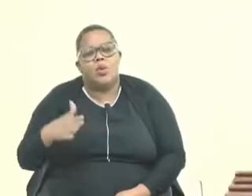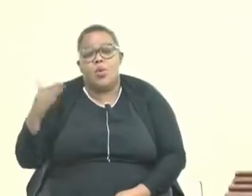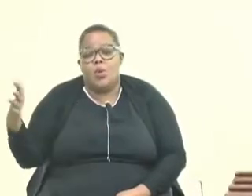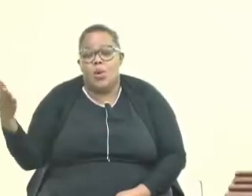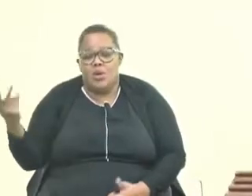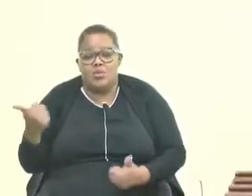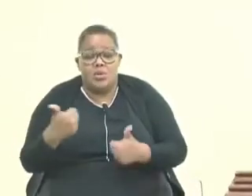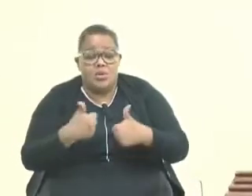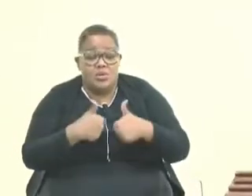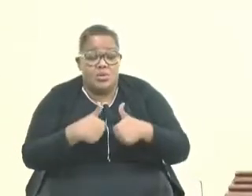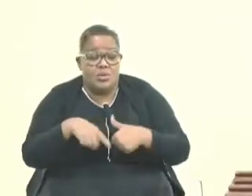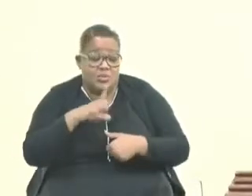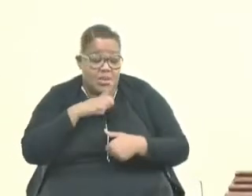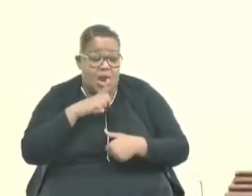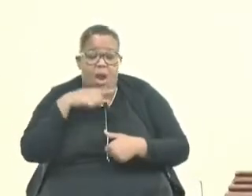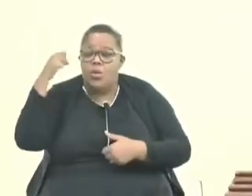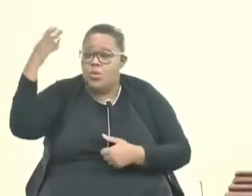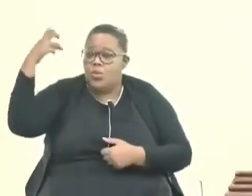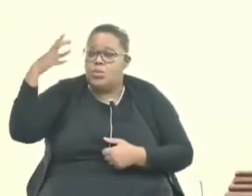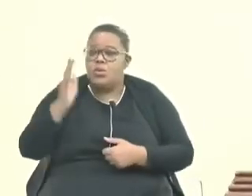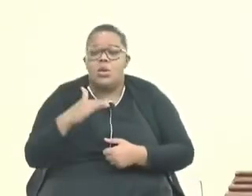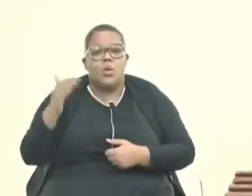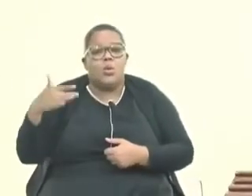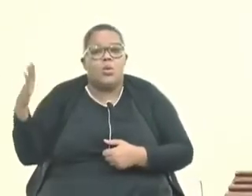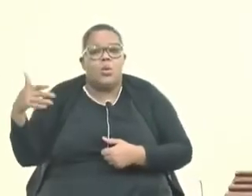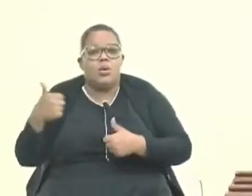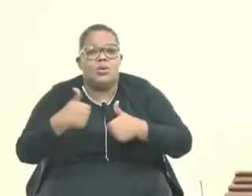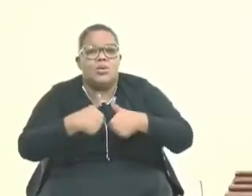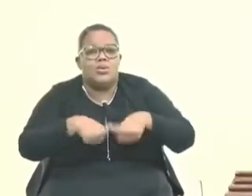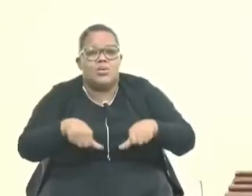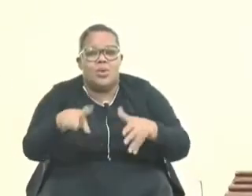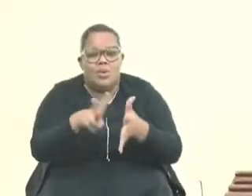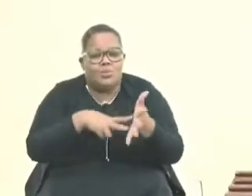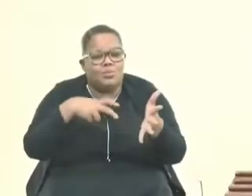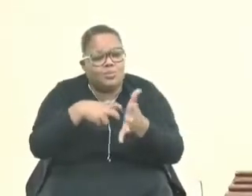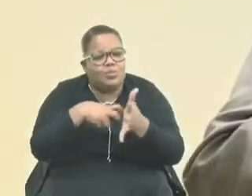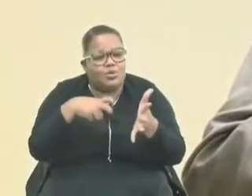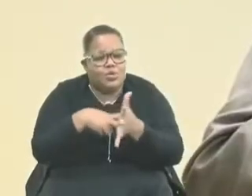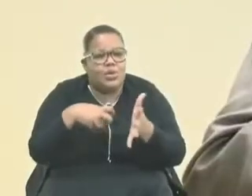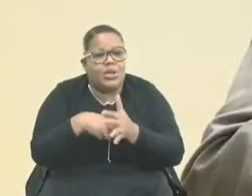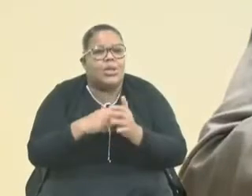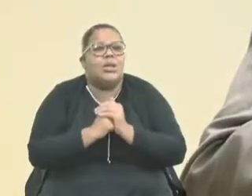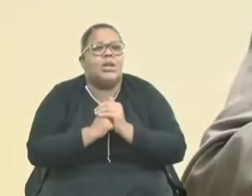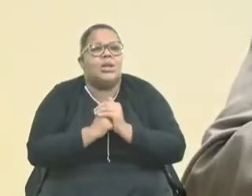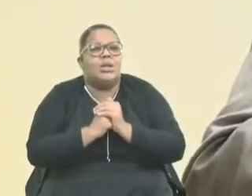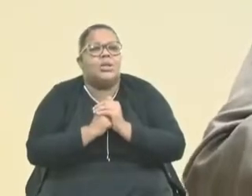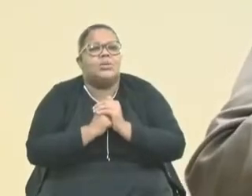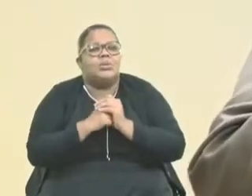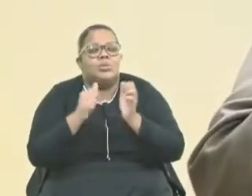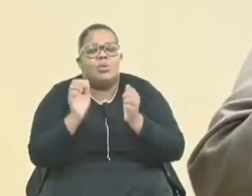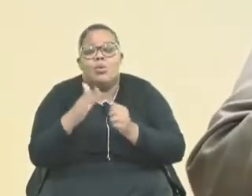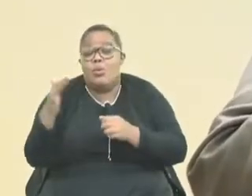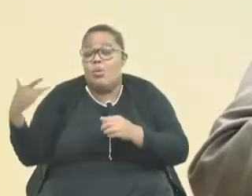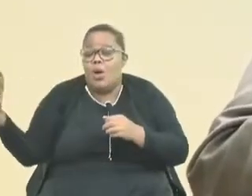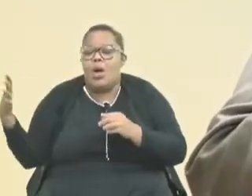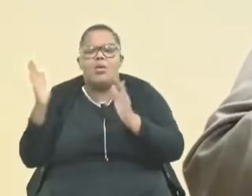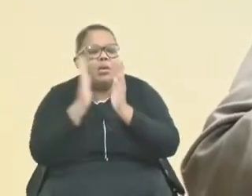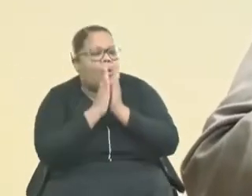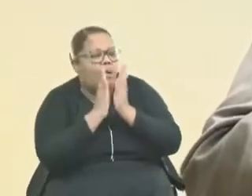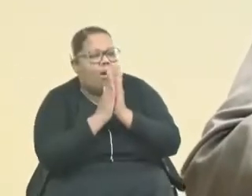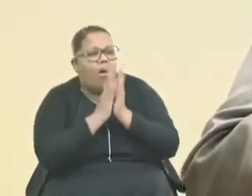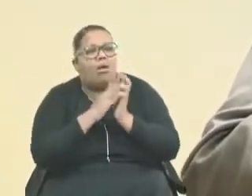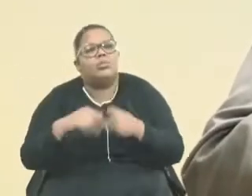abasteço a minha vida espiritual eu coloco azeite na lamparina Quando eu for mesmo com a minha comunhão com o